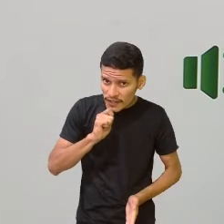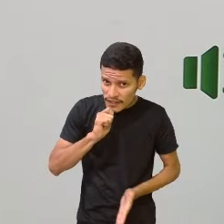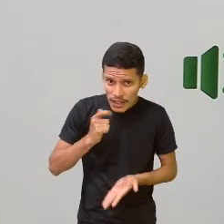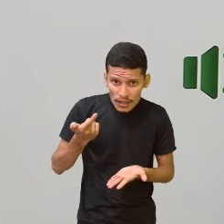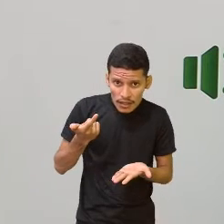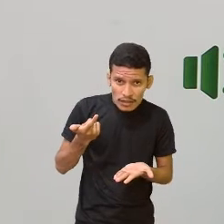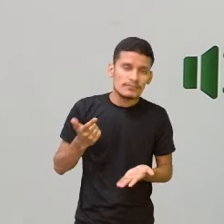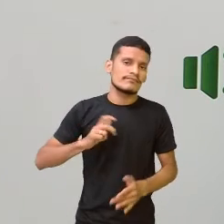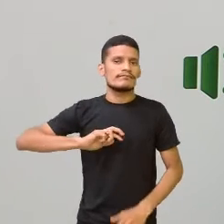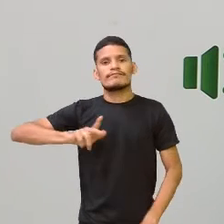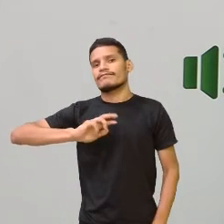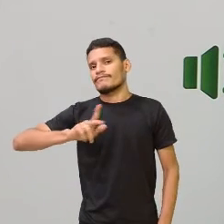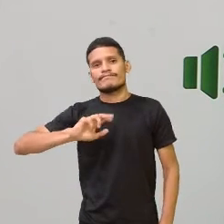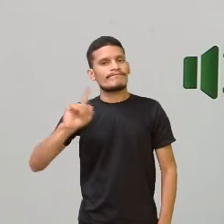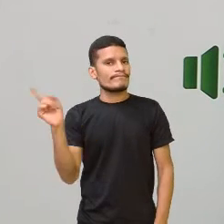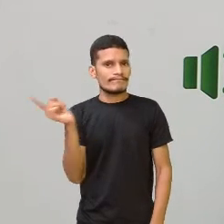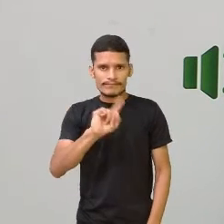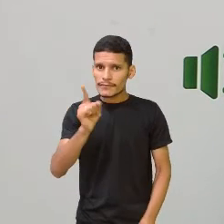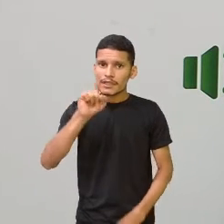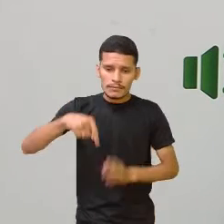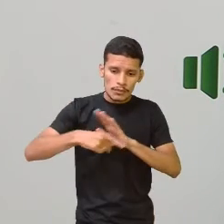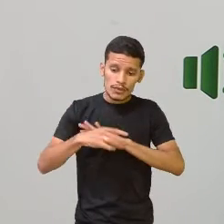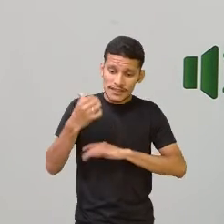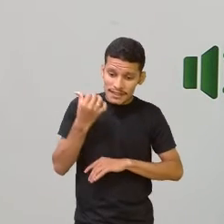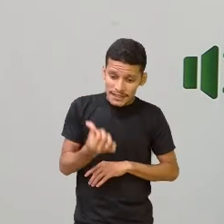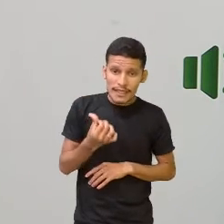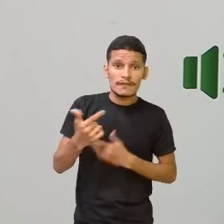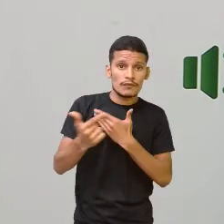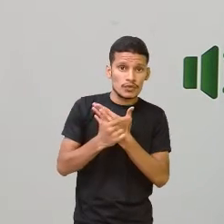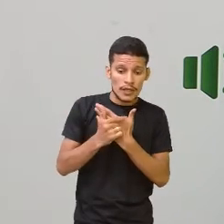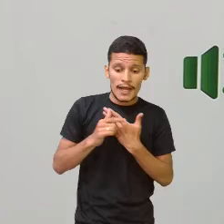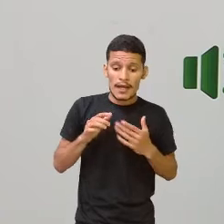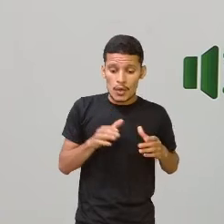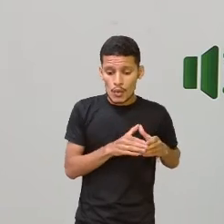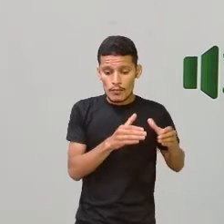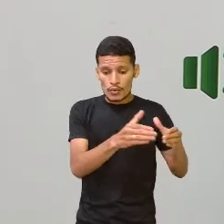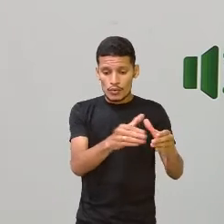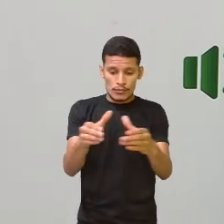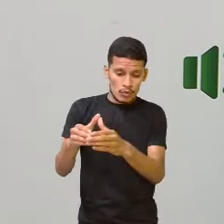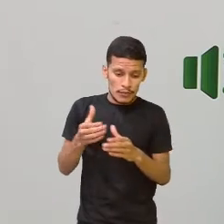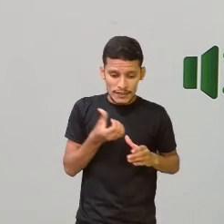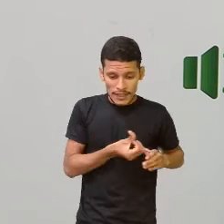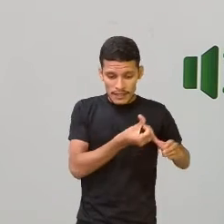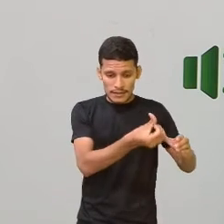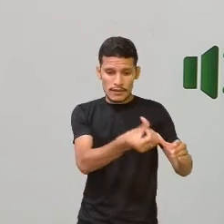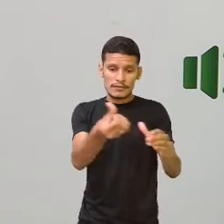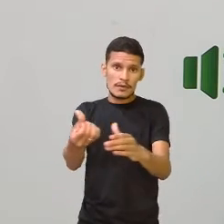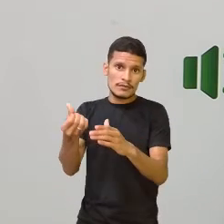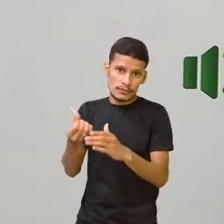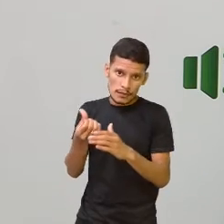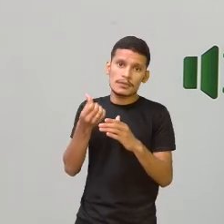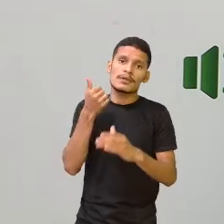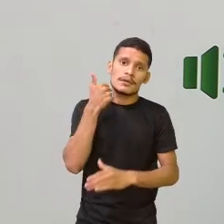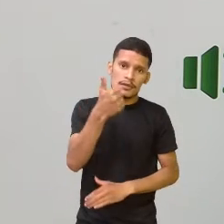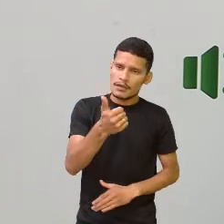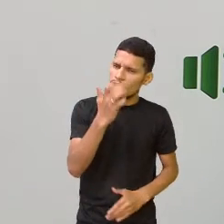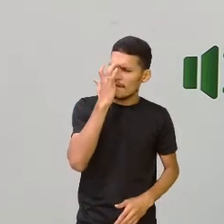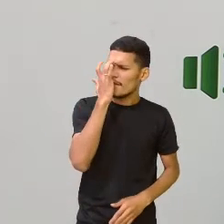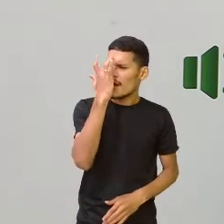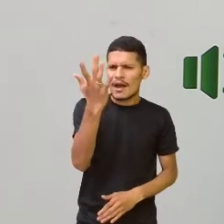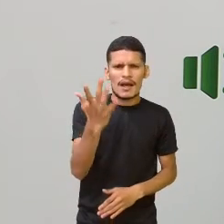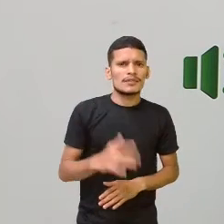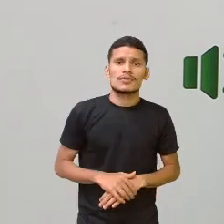de fora? Não. Serão 6 funcionários em cada equipe. Fácil demais, né? Olha